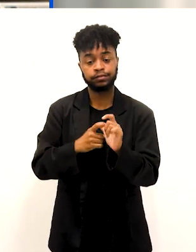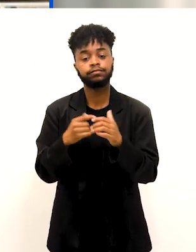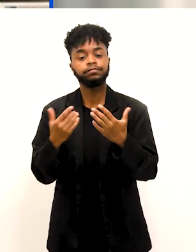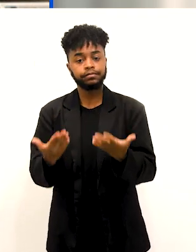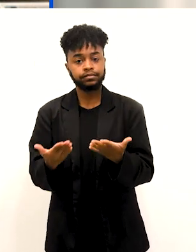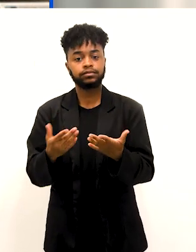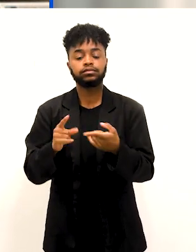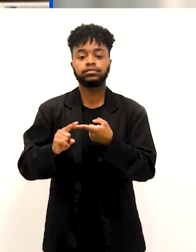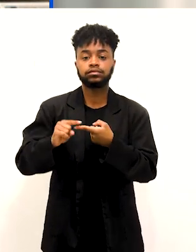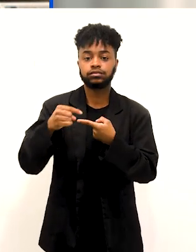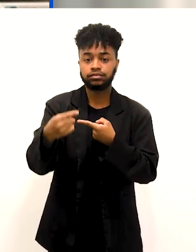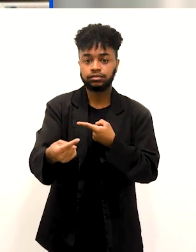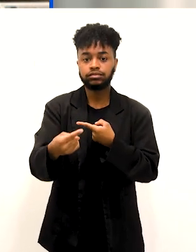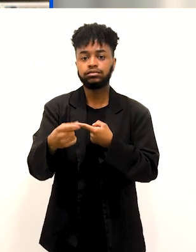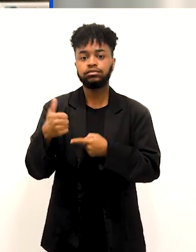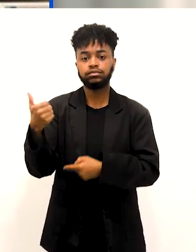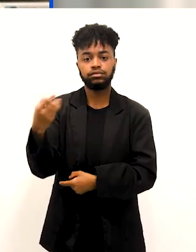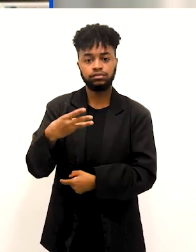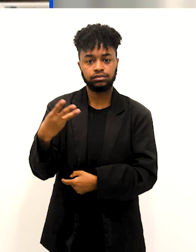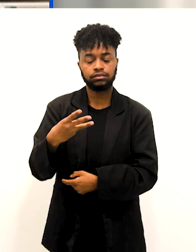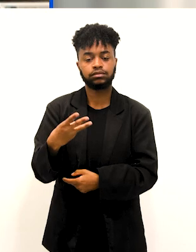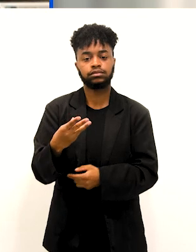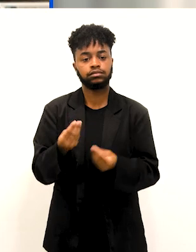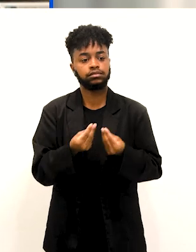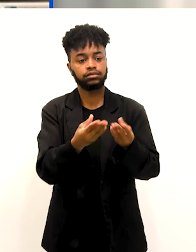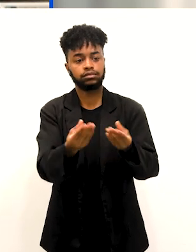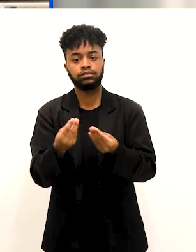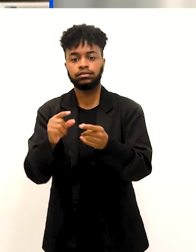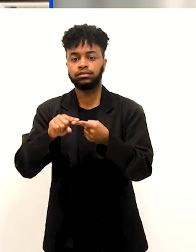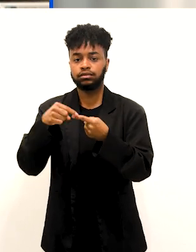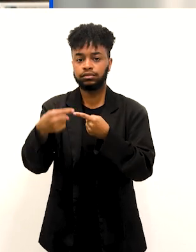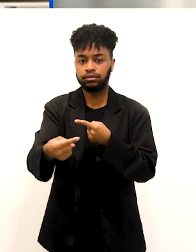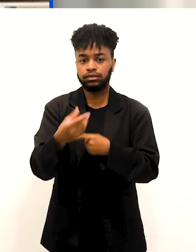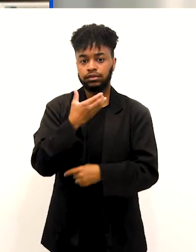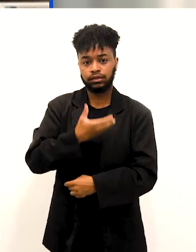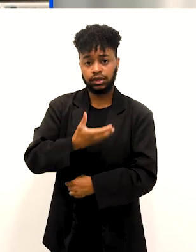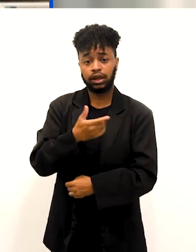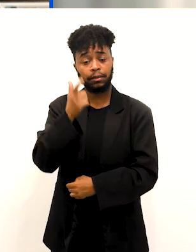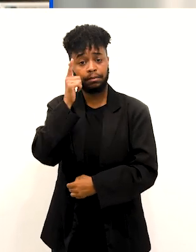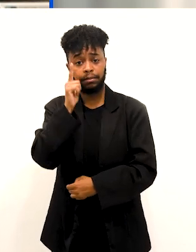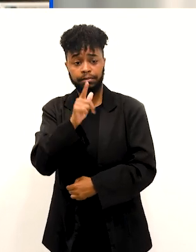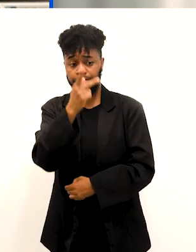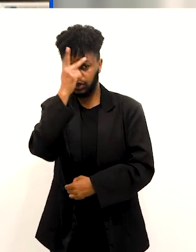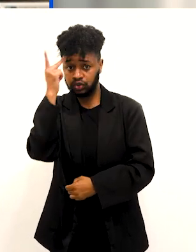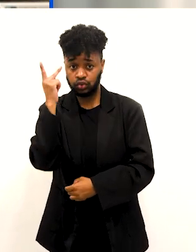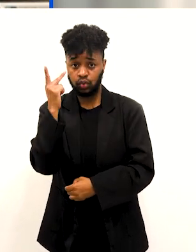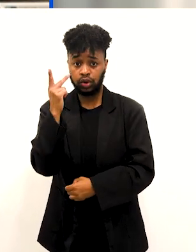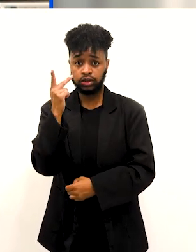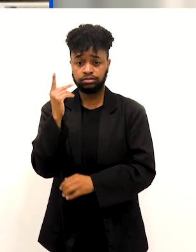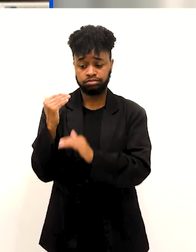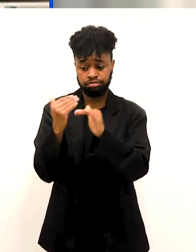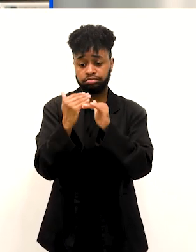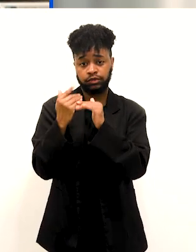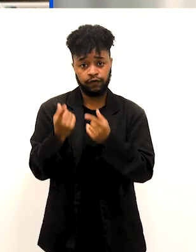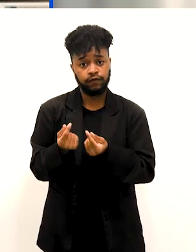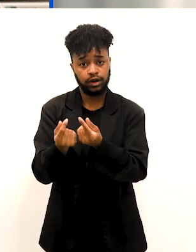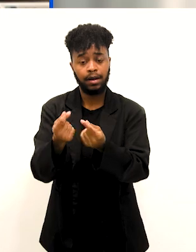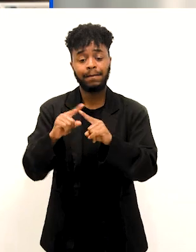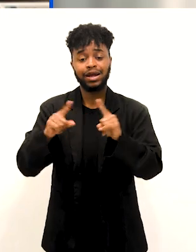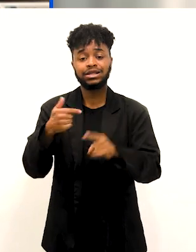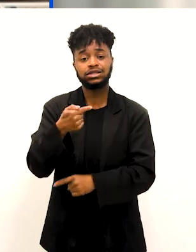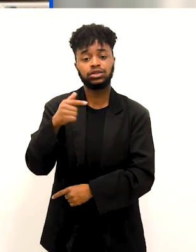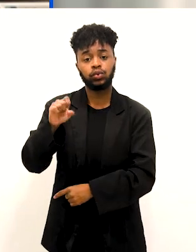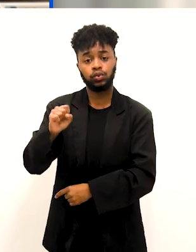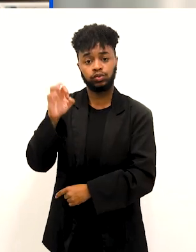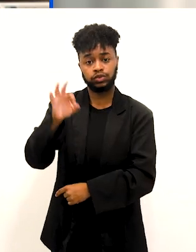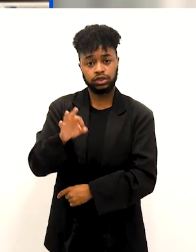grave, porque é após a onda do 13º, após o É. fim de ano, em que normalmente as pessoas equilibram as finanças, a gente tinha lá em fevereiro